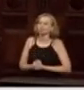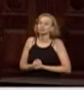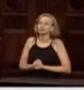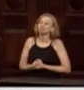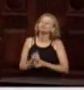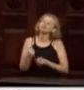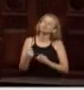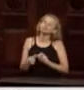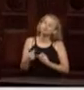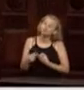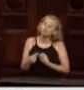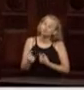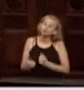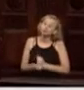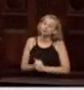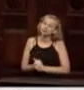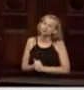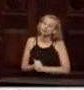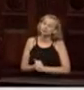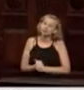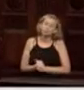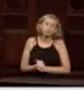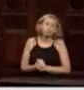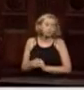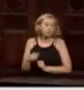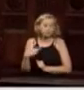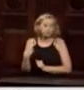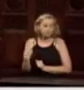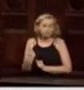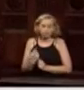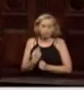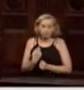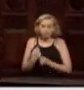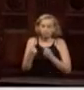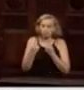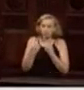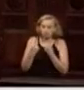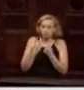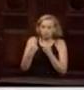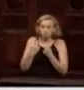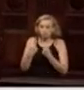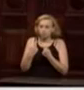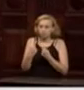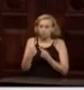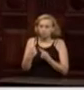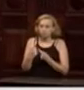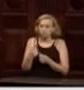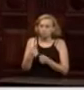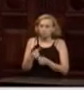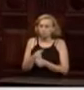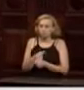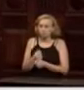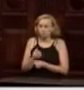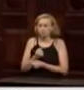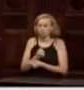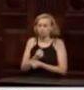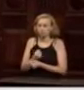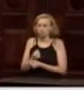Há pouco tempo, nós nos debatemos profundamente quando a maioria da Câmara dos